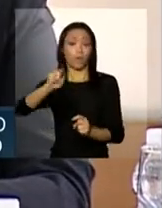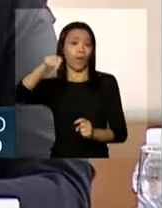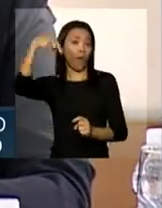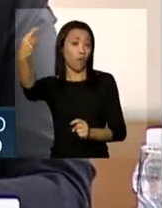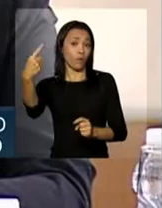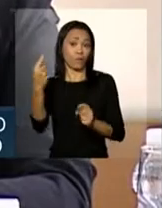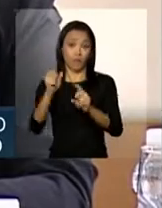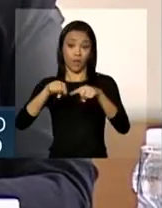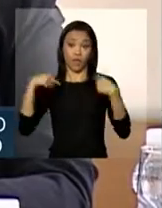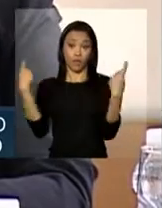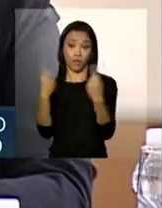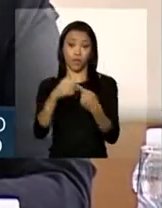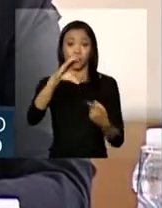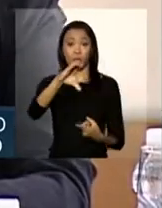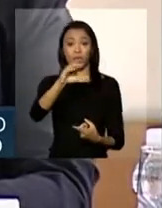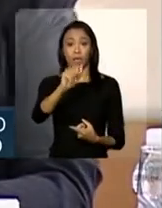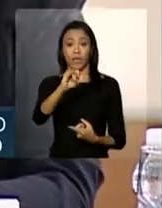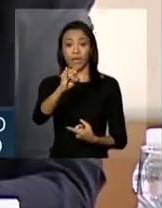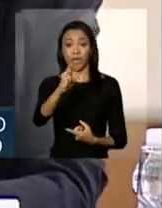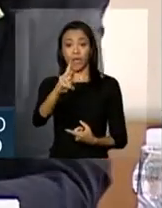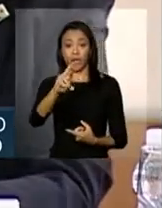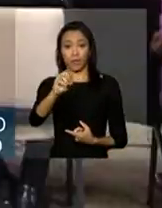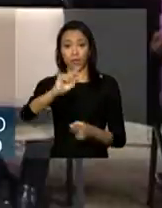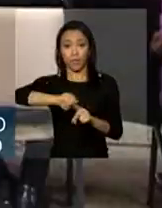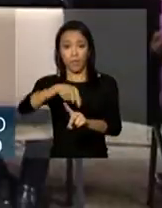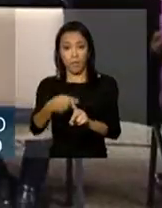Cairo Mais 20. Muito obrigada.